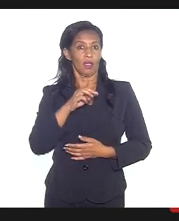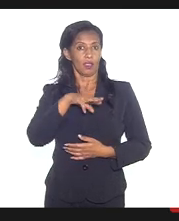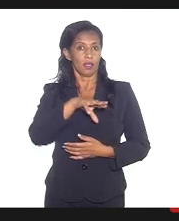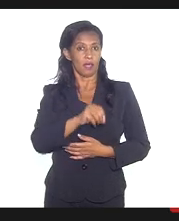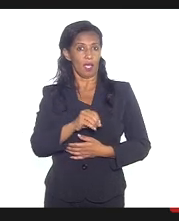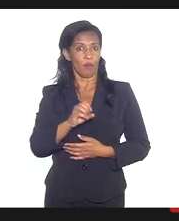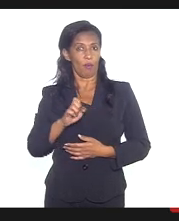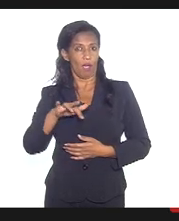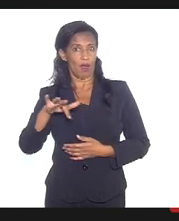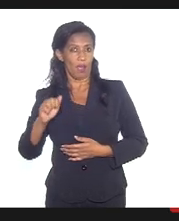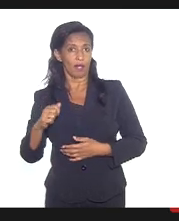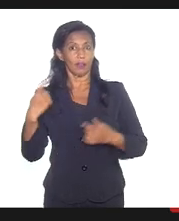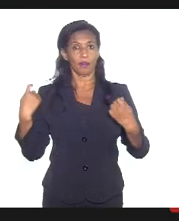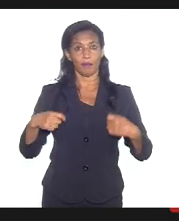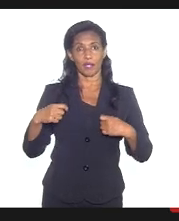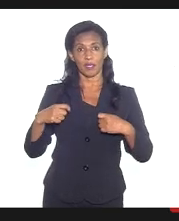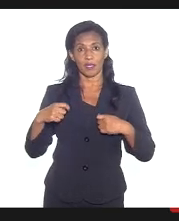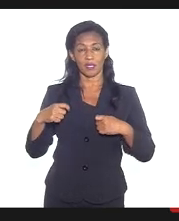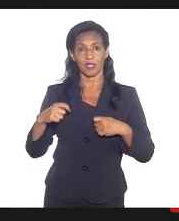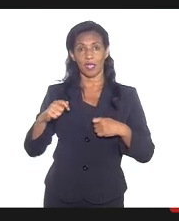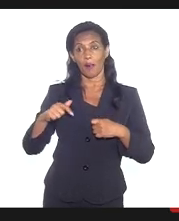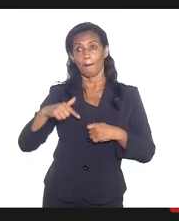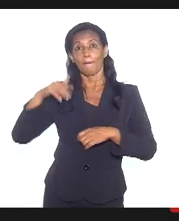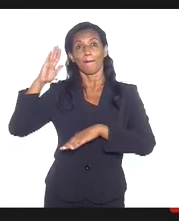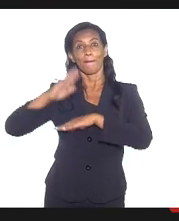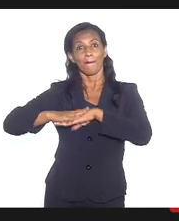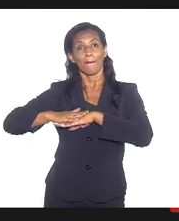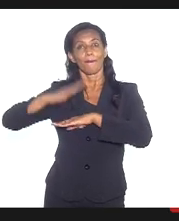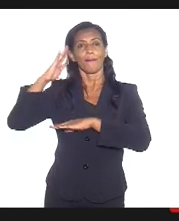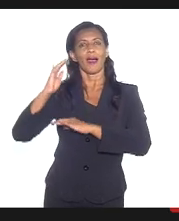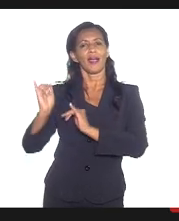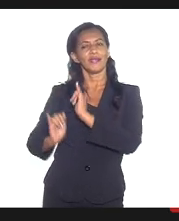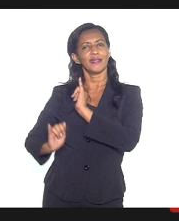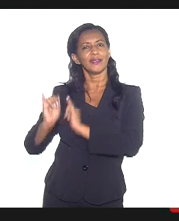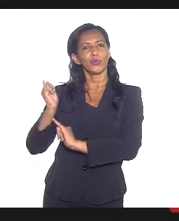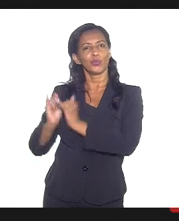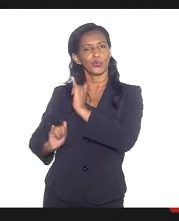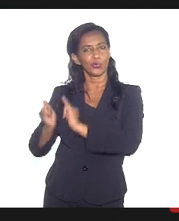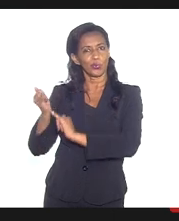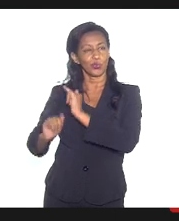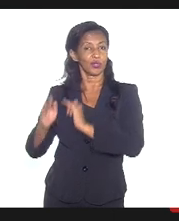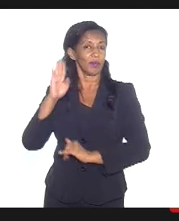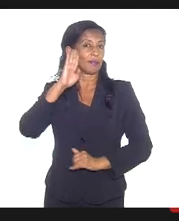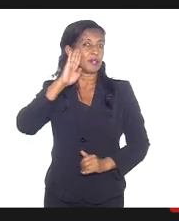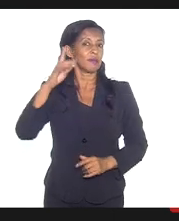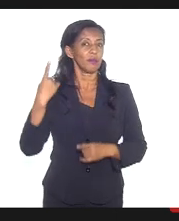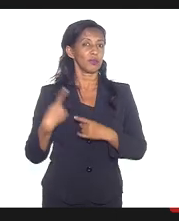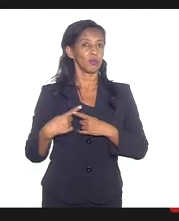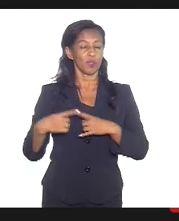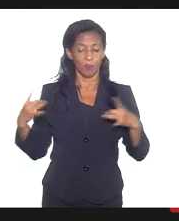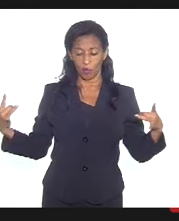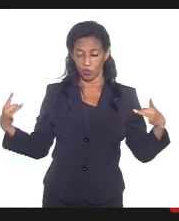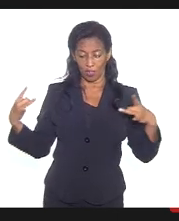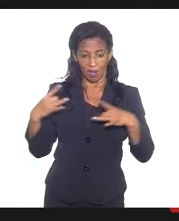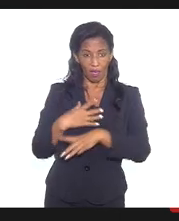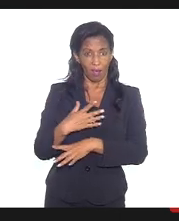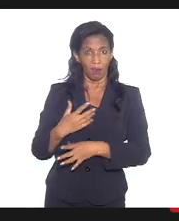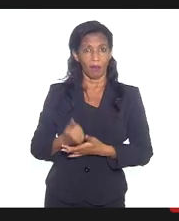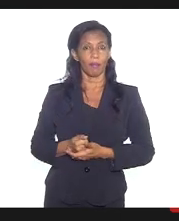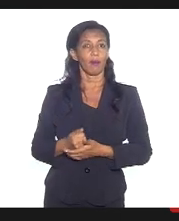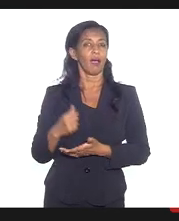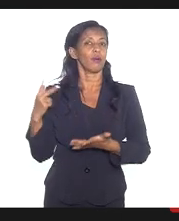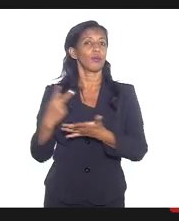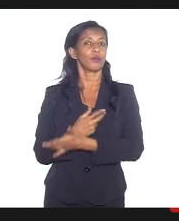é necessário atrair um polo de indústrias, né? Principalmente porque o que pode acabar acontecendo com a minha